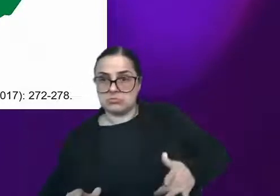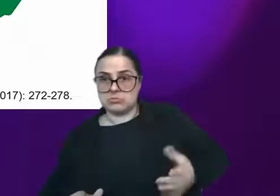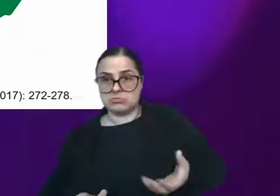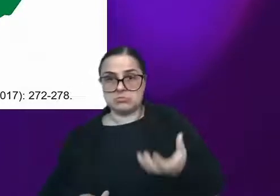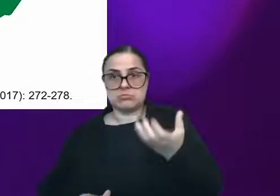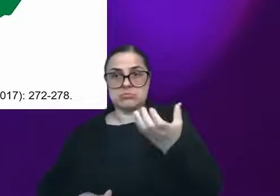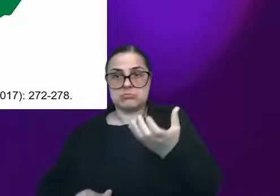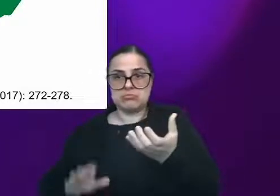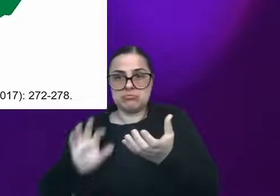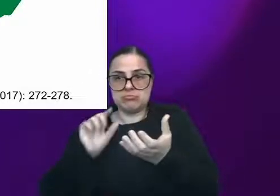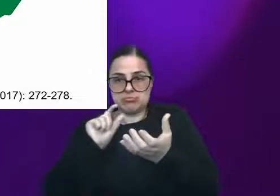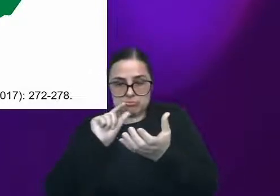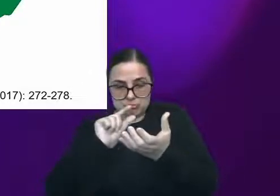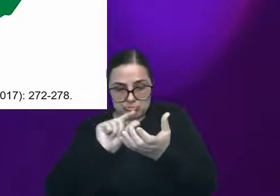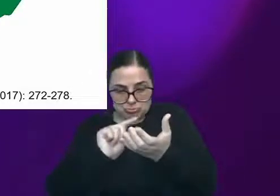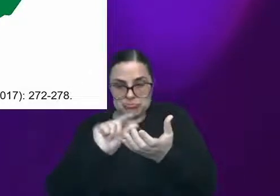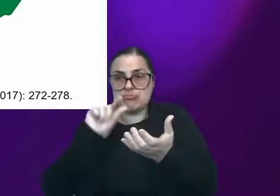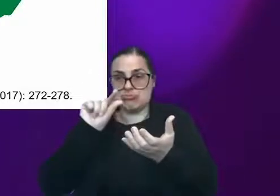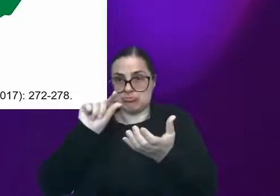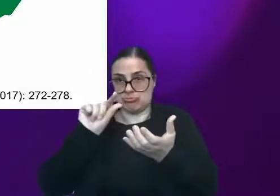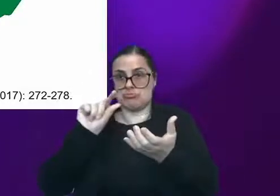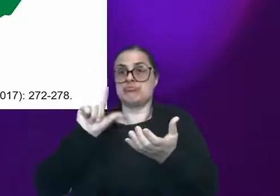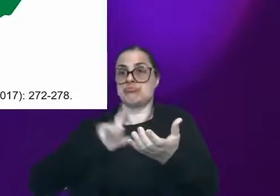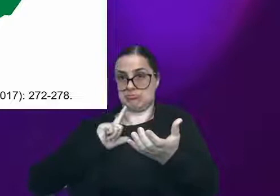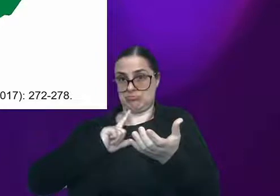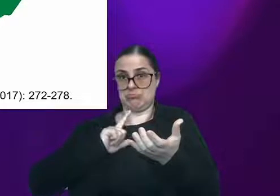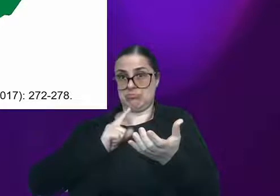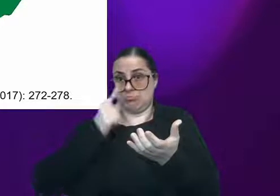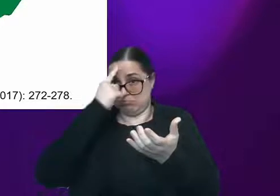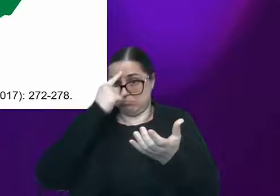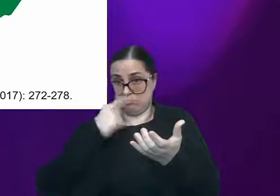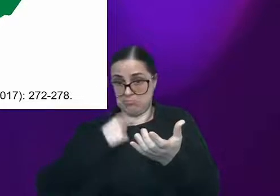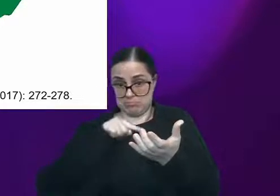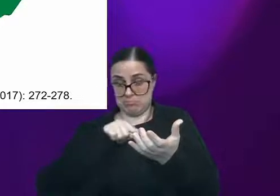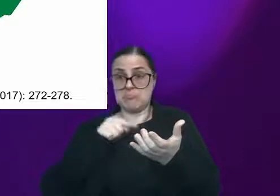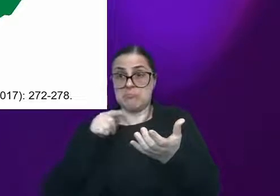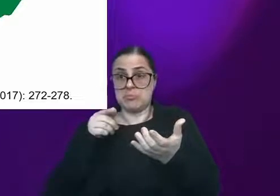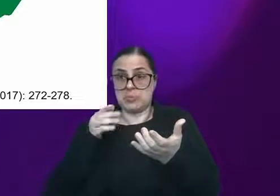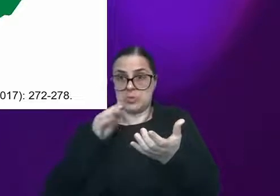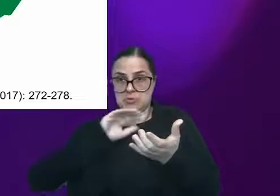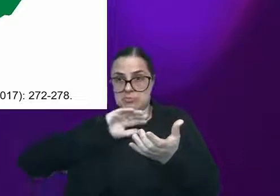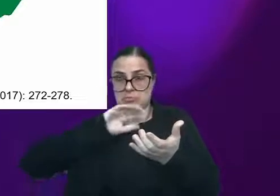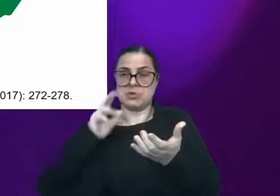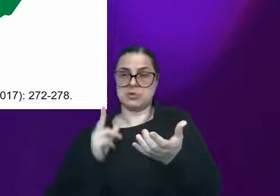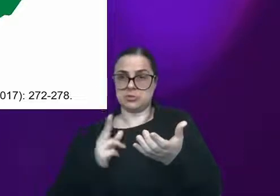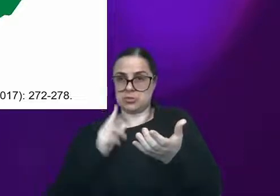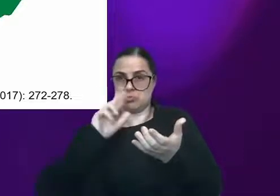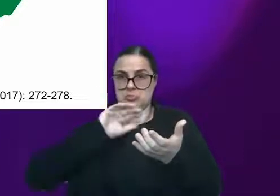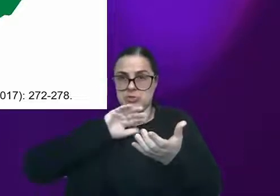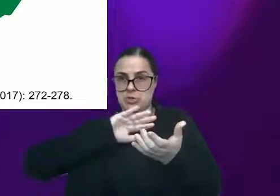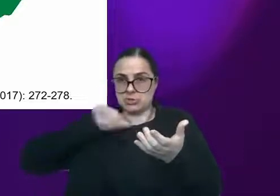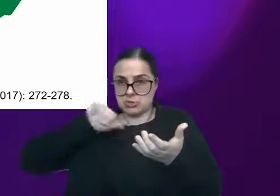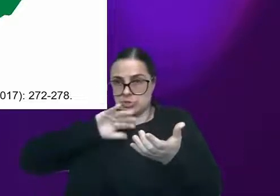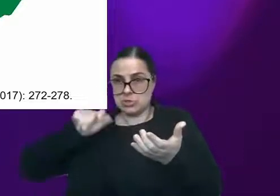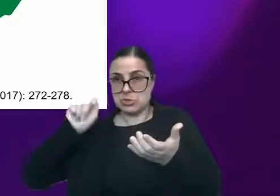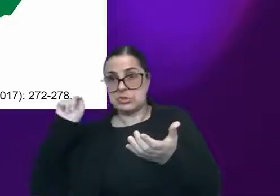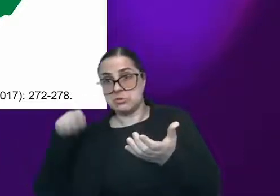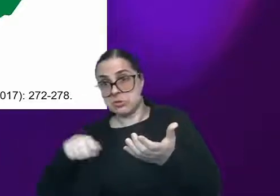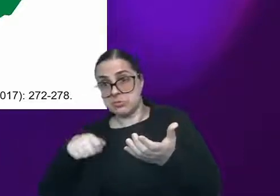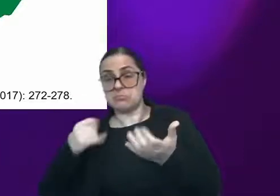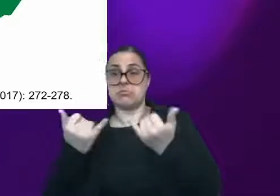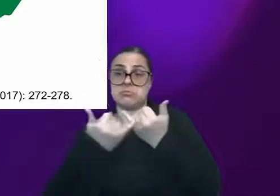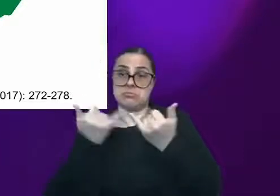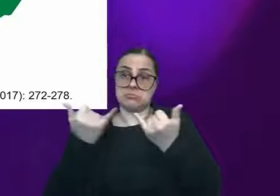perfil hepático e esse nódulo é ressecável, a ressecção se impõe com resultados bastante semelhantes.